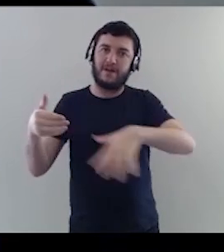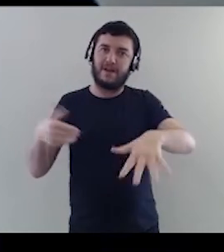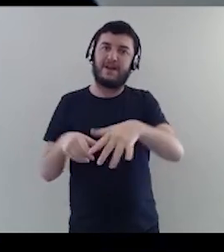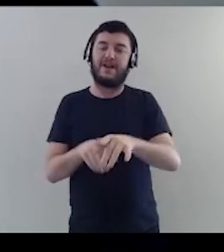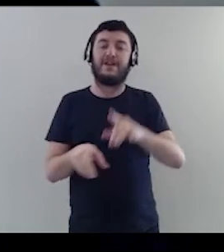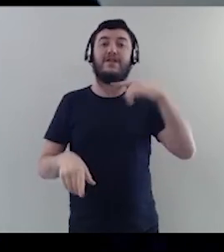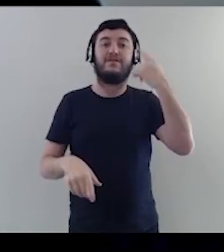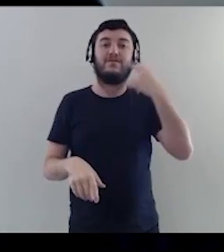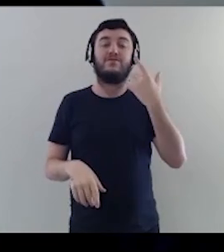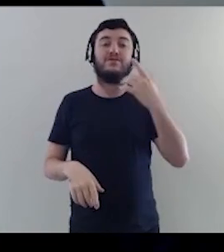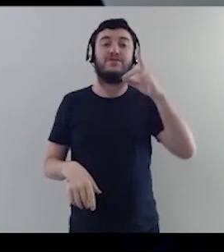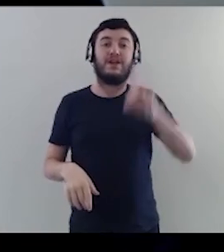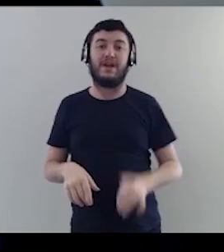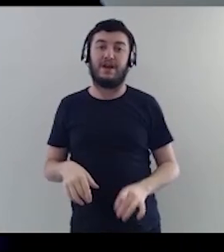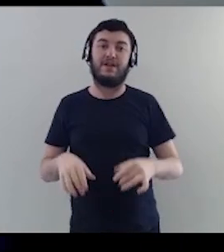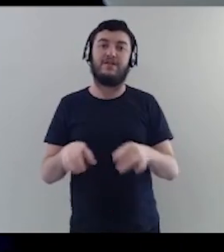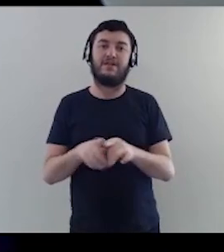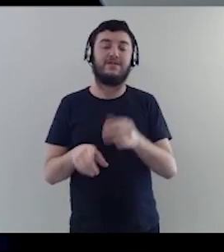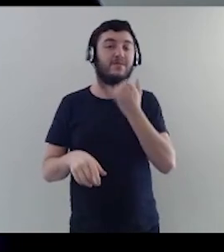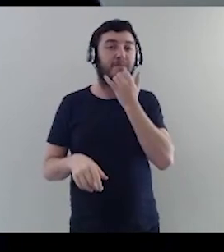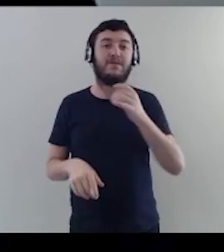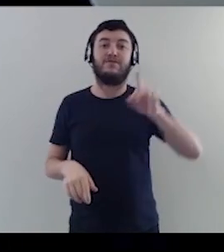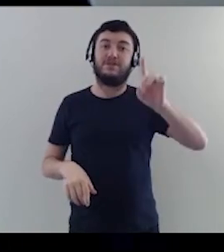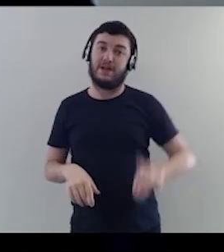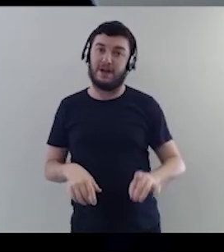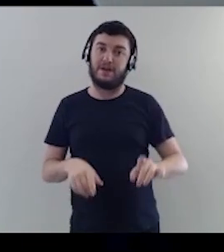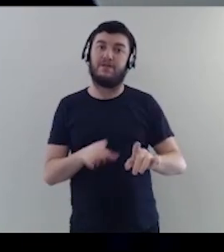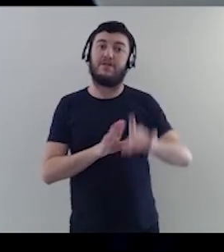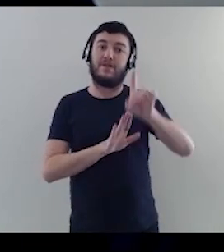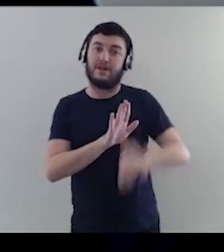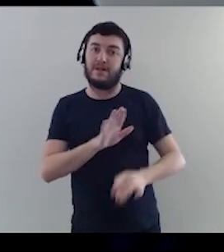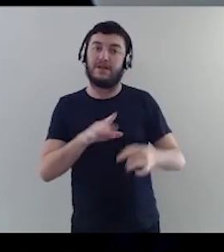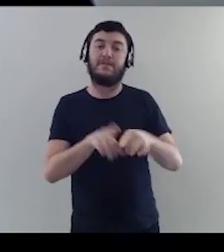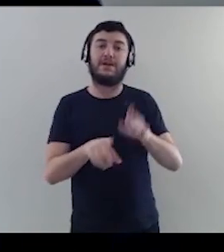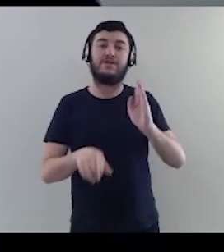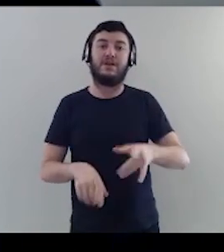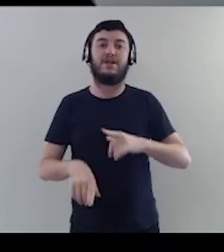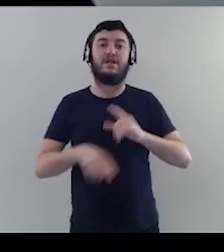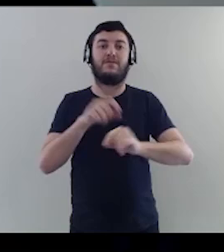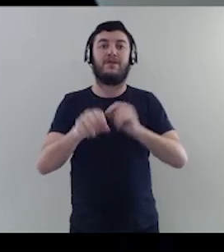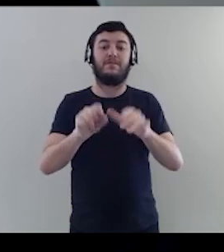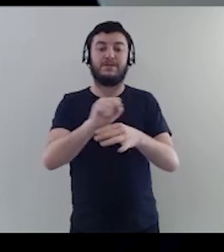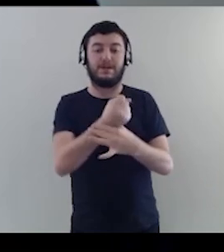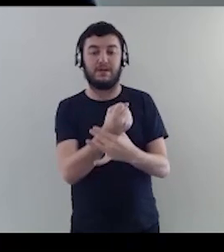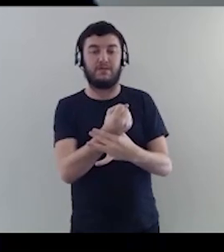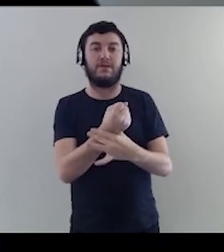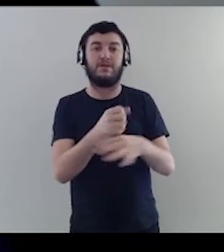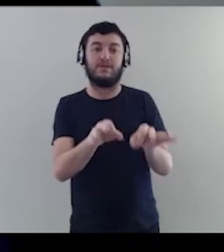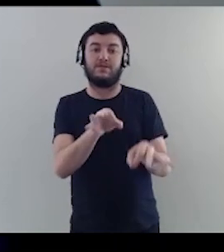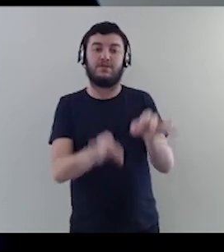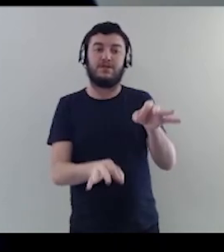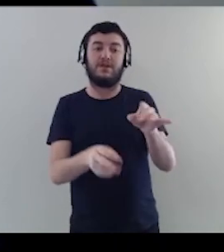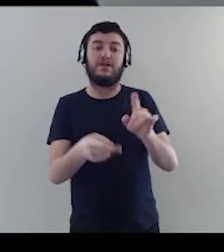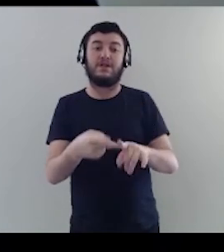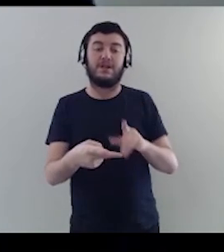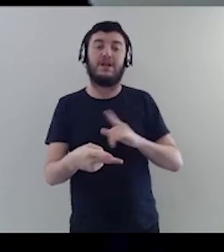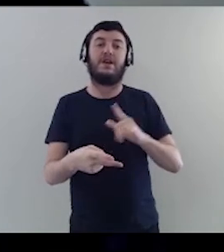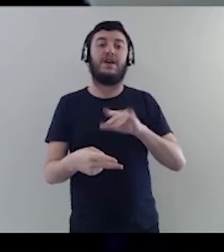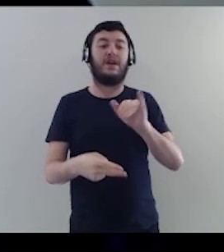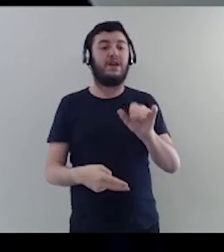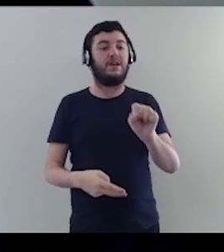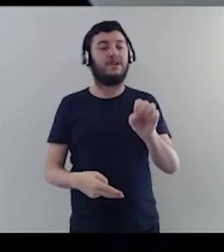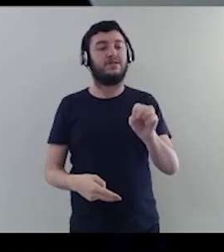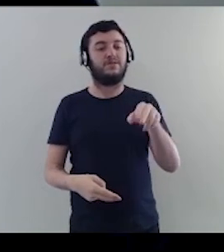segurança jurídica, reclama isonomia e reclama proibição do arbítrio e